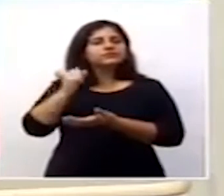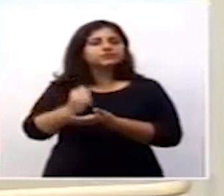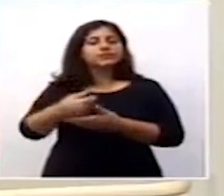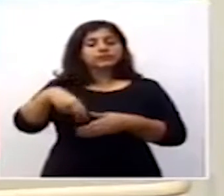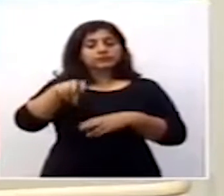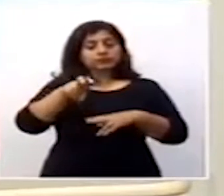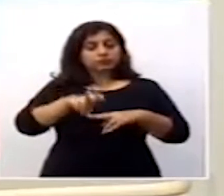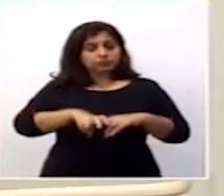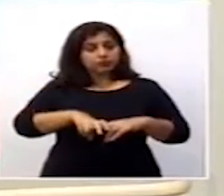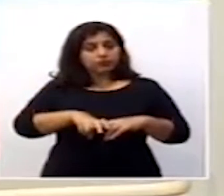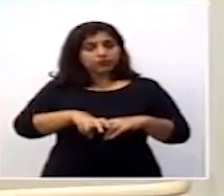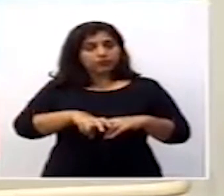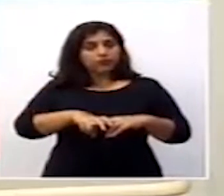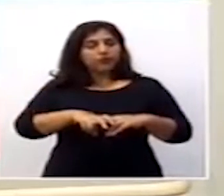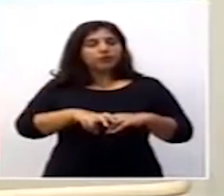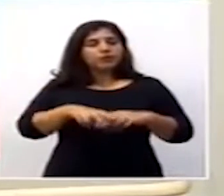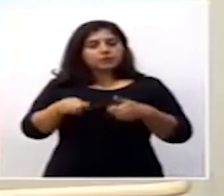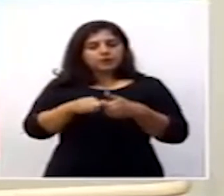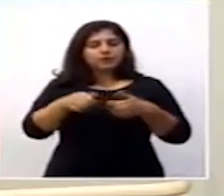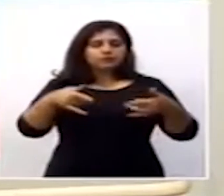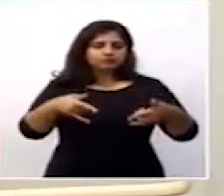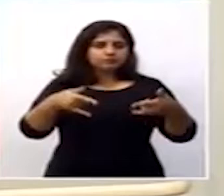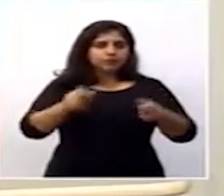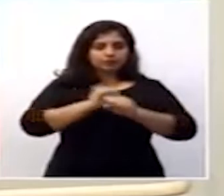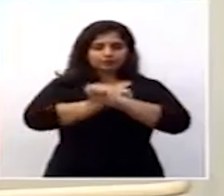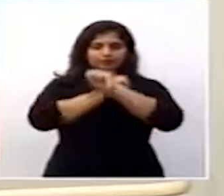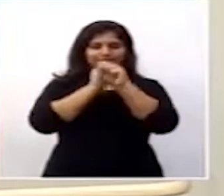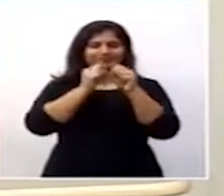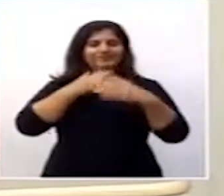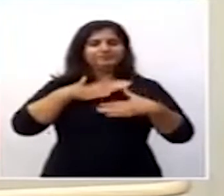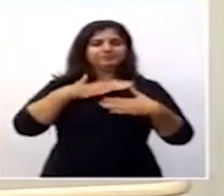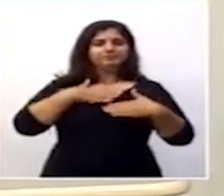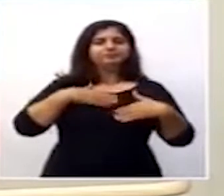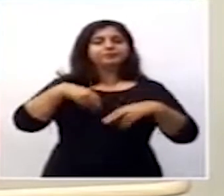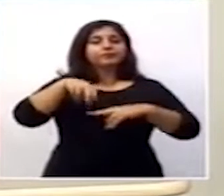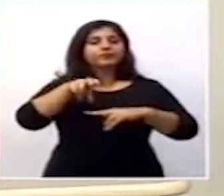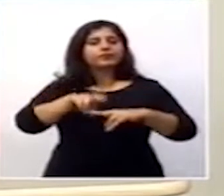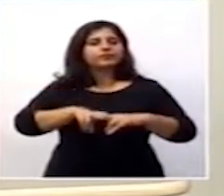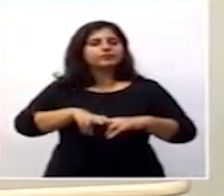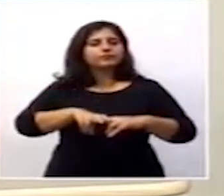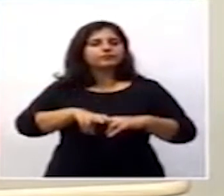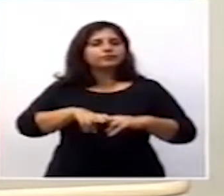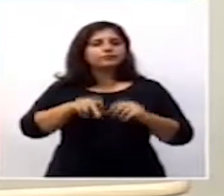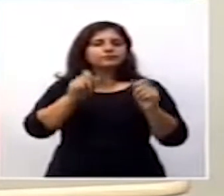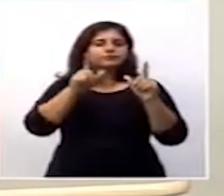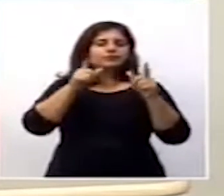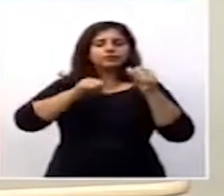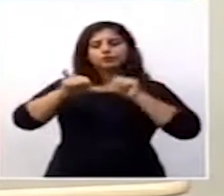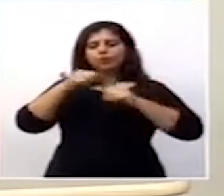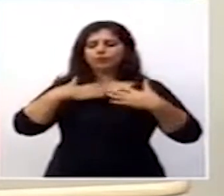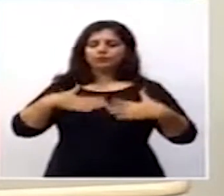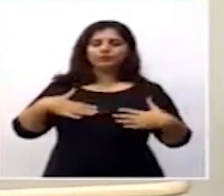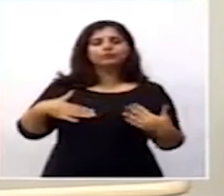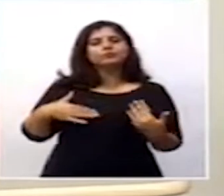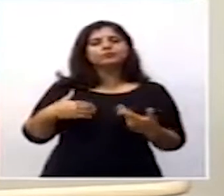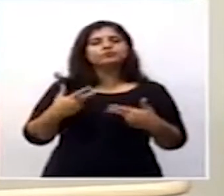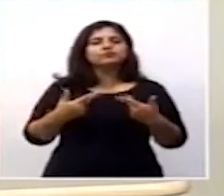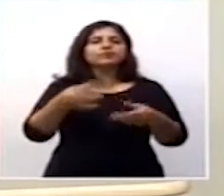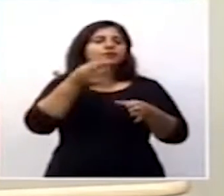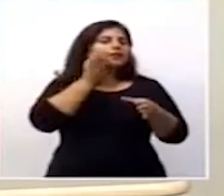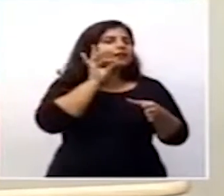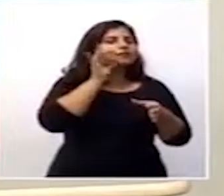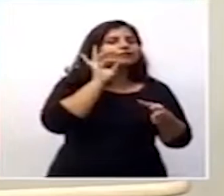sentou, né, na beira da cama, acordou cedo, se sentou na beira da cama, levantou, se trocou, foi lá, fez